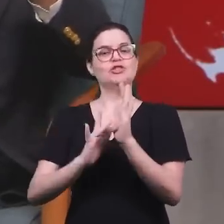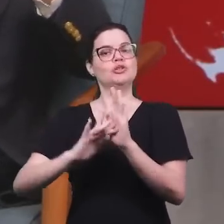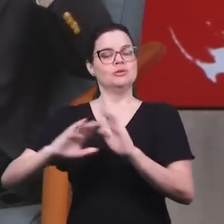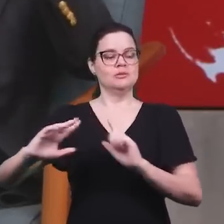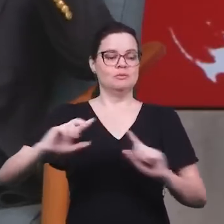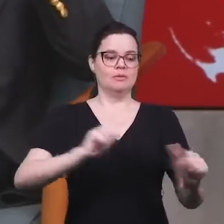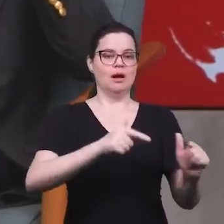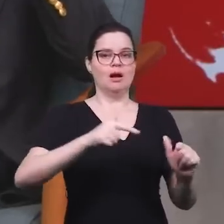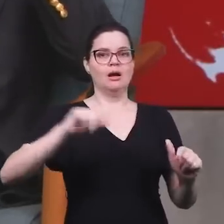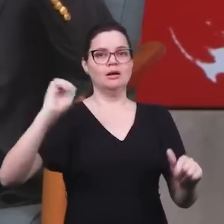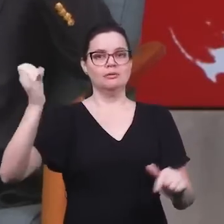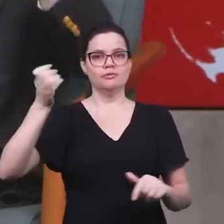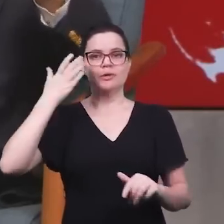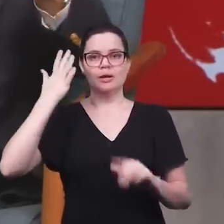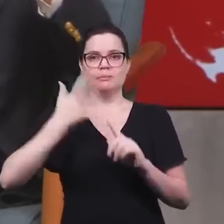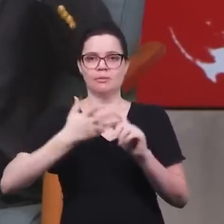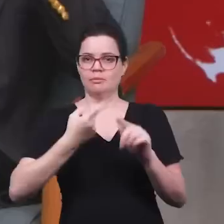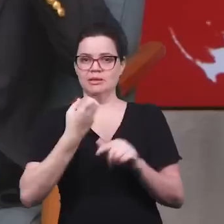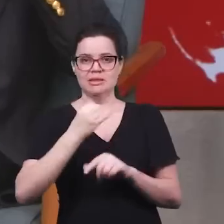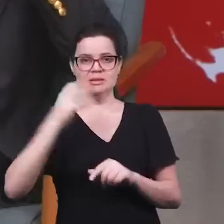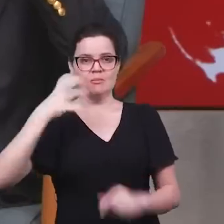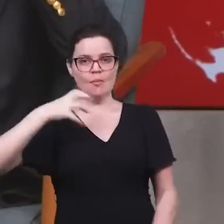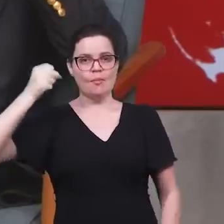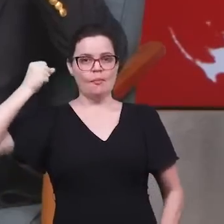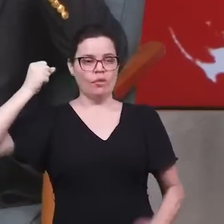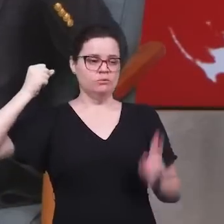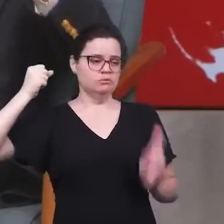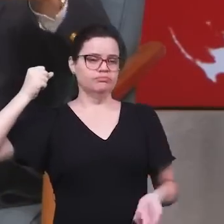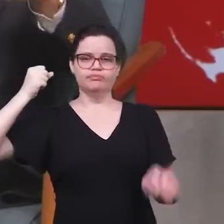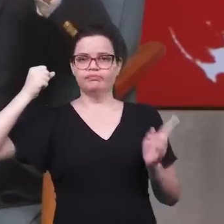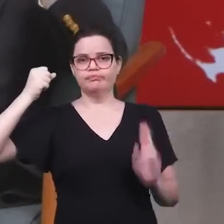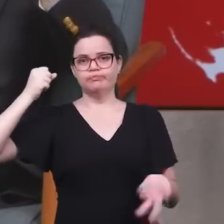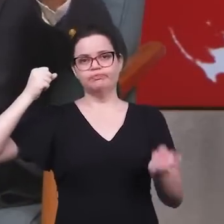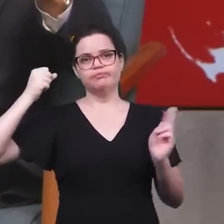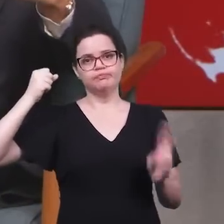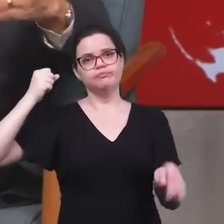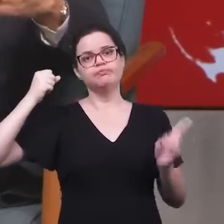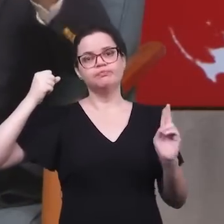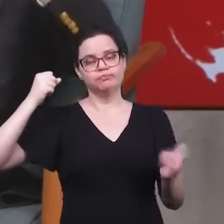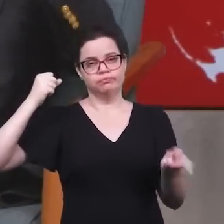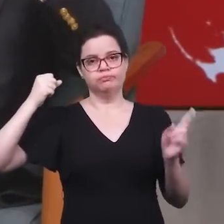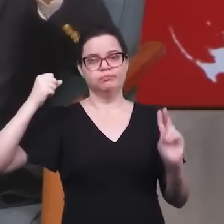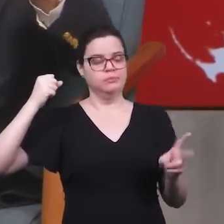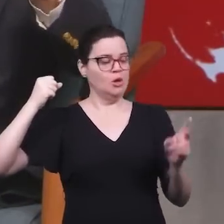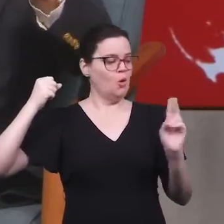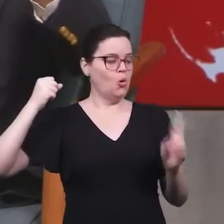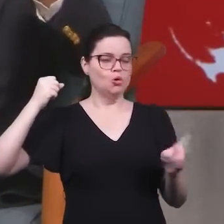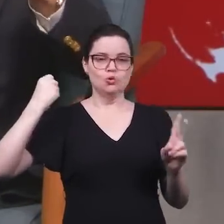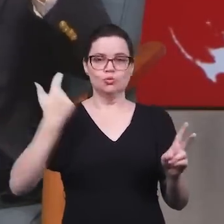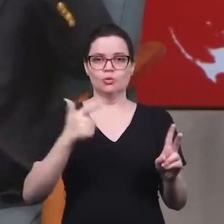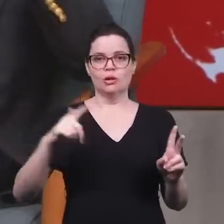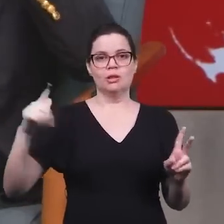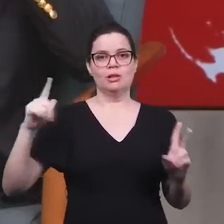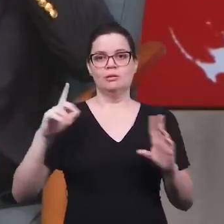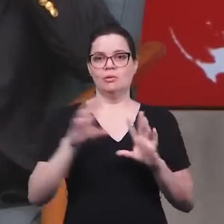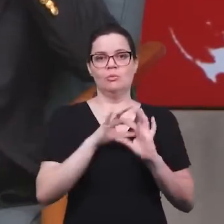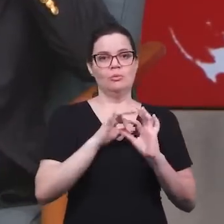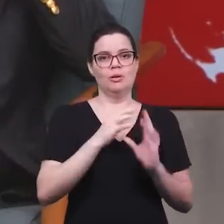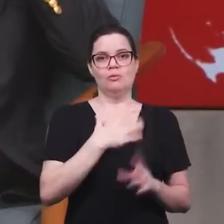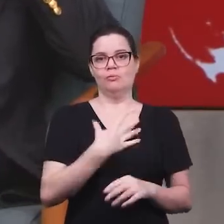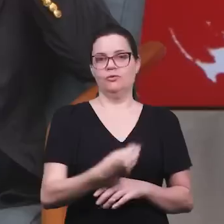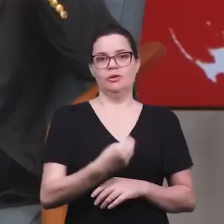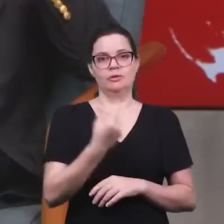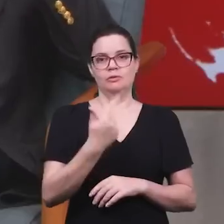vai continuar daquele jeito, caminhando daquele jeito, daquela forma. O filho está morto e a mulher é